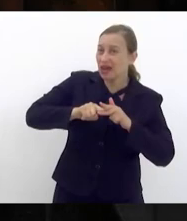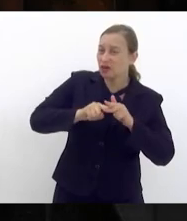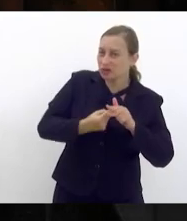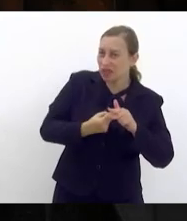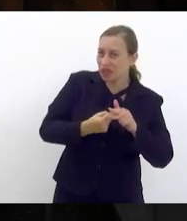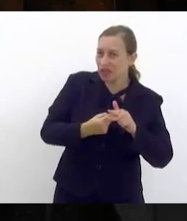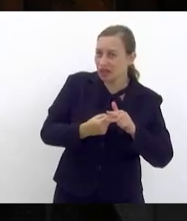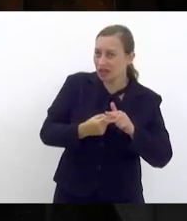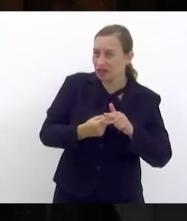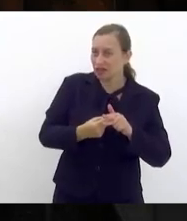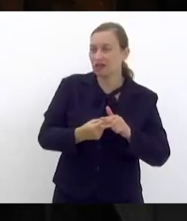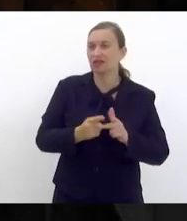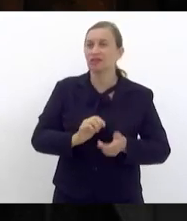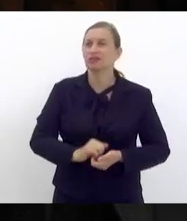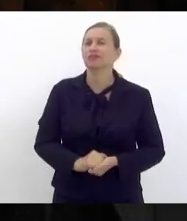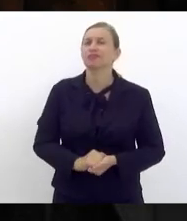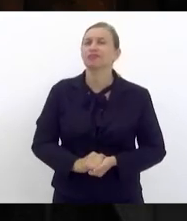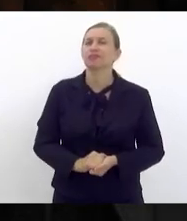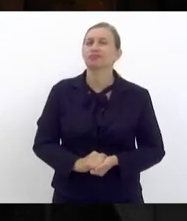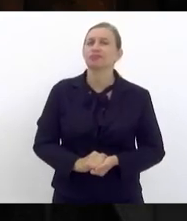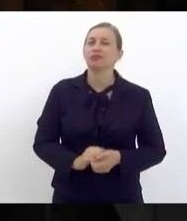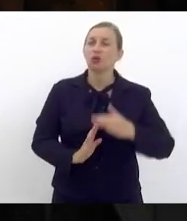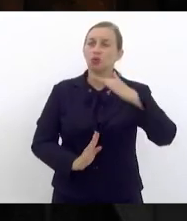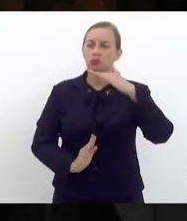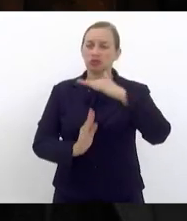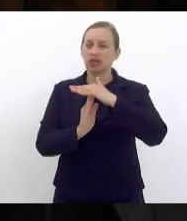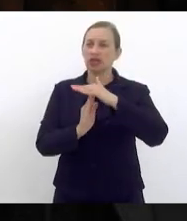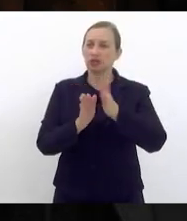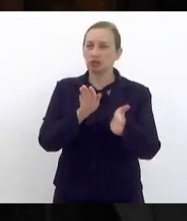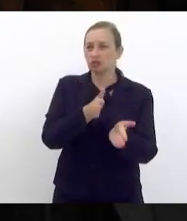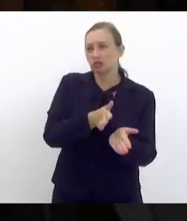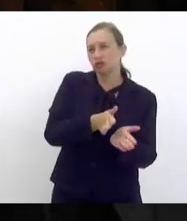o indigitado teto de gastos.